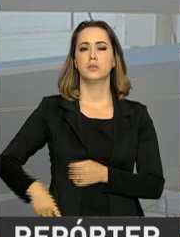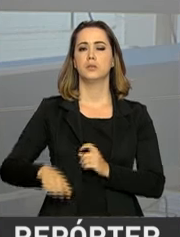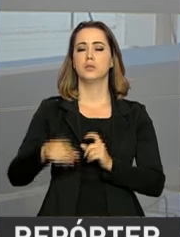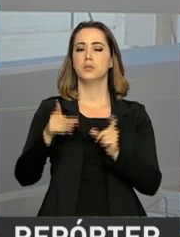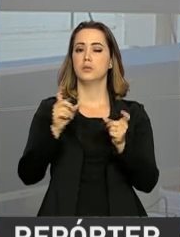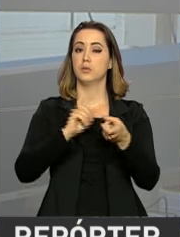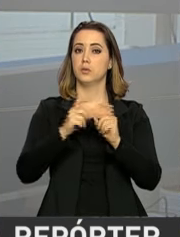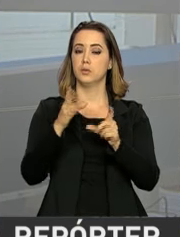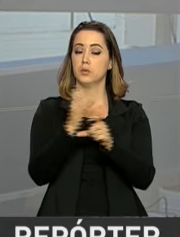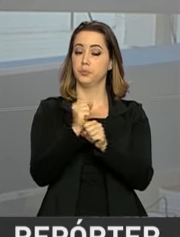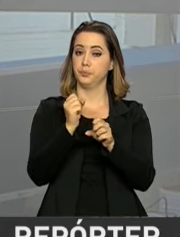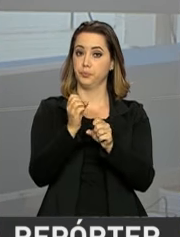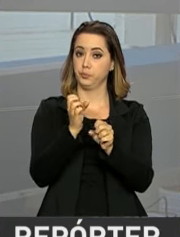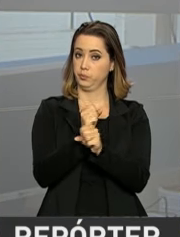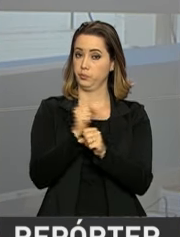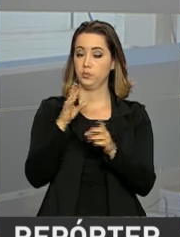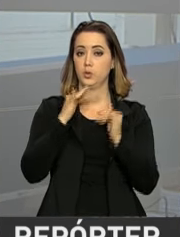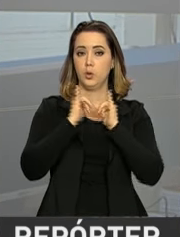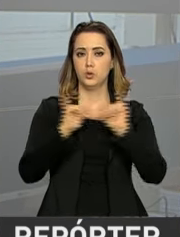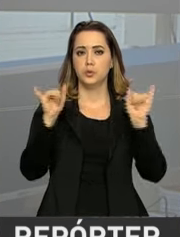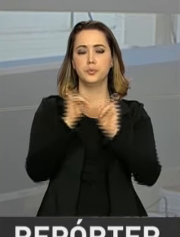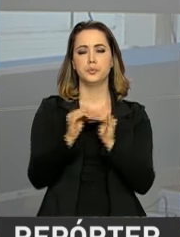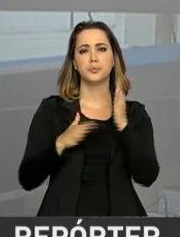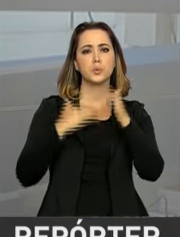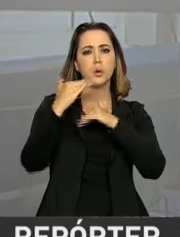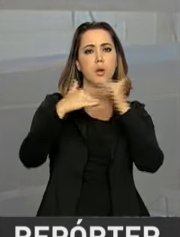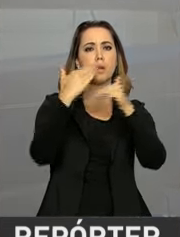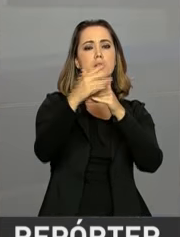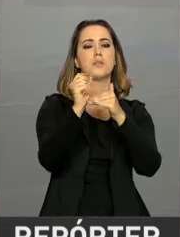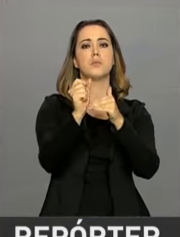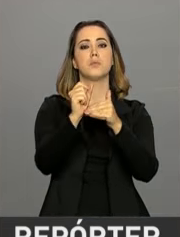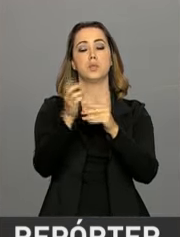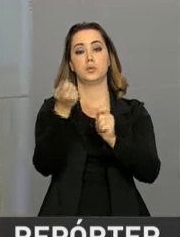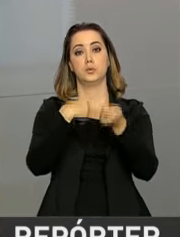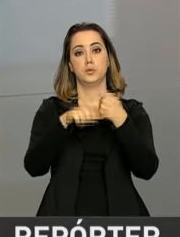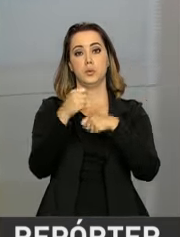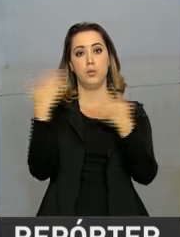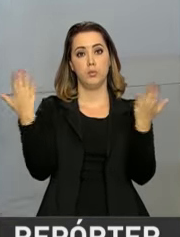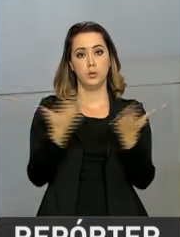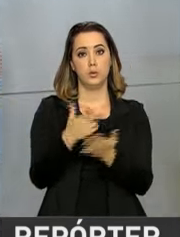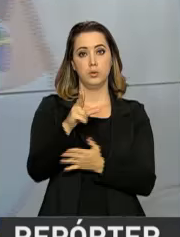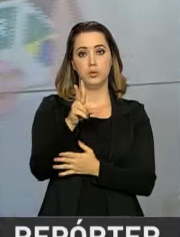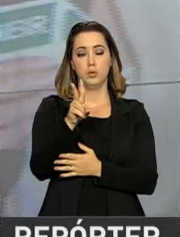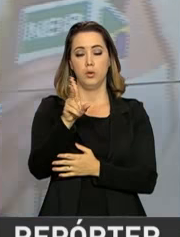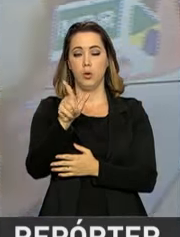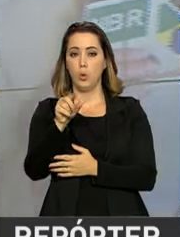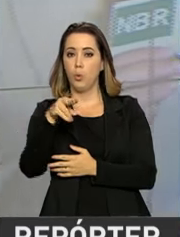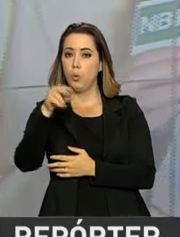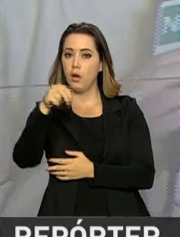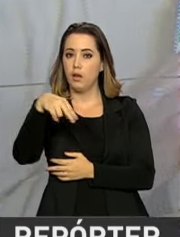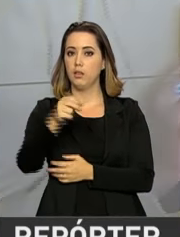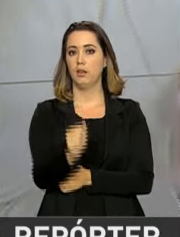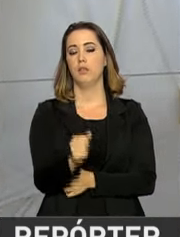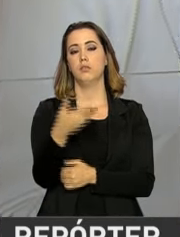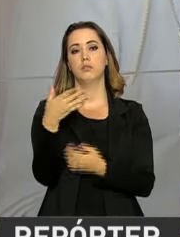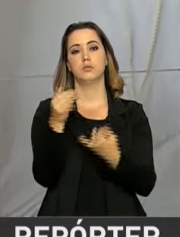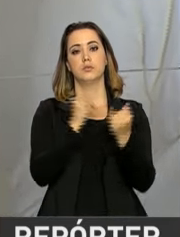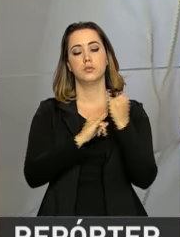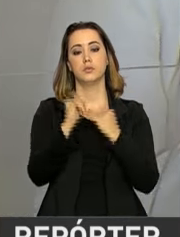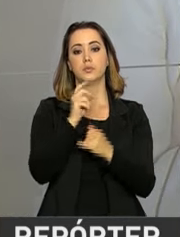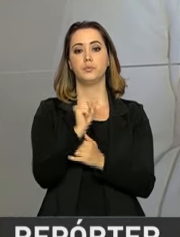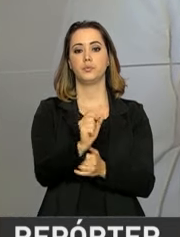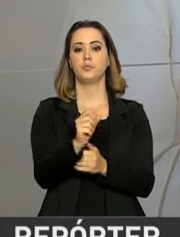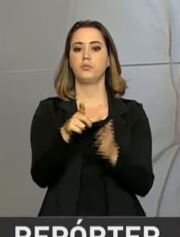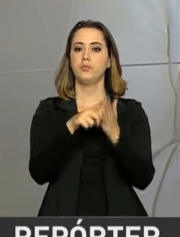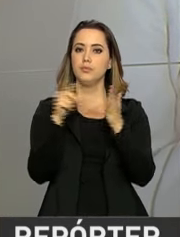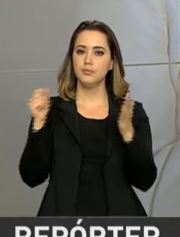nesta segunda-feira a previsão de crescimento da economia ao vivo do Palácio do Planalto a repórter Luana Karen que já está aqui comigo na tela